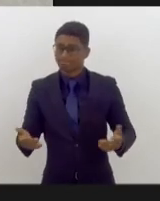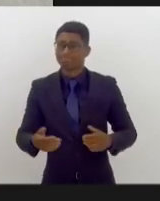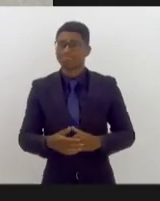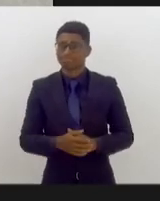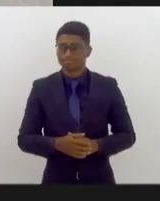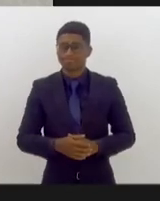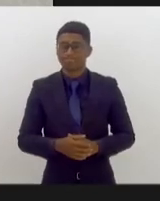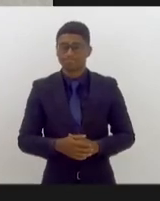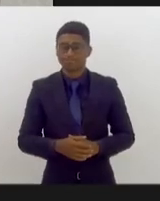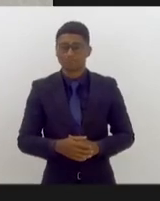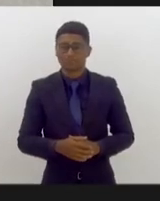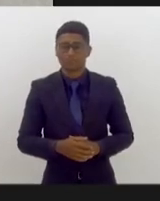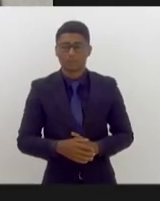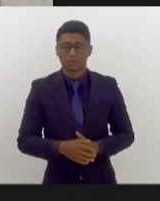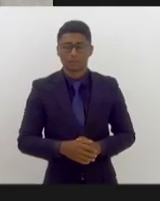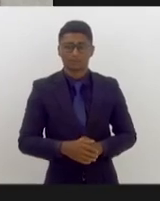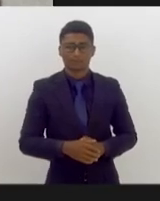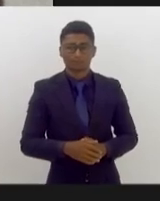efetivamente